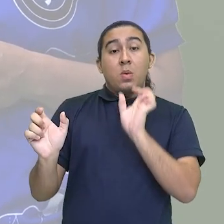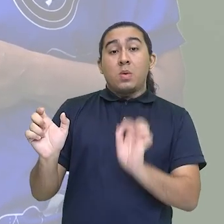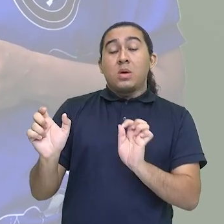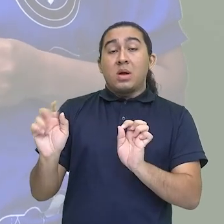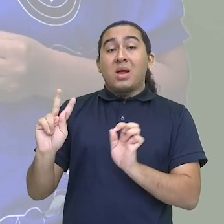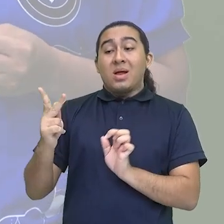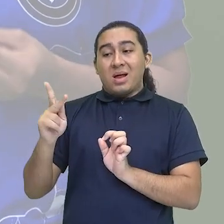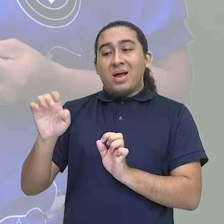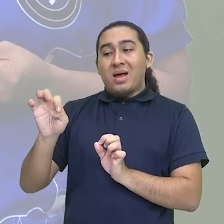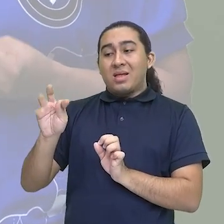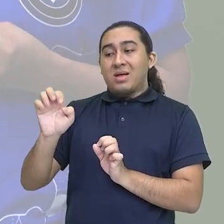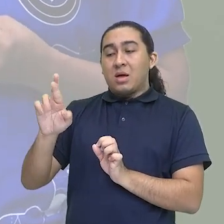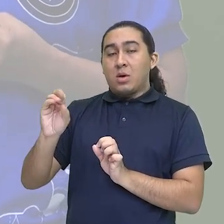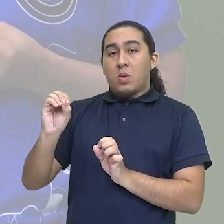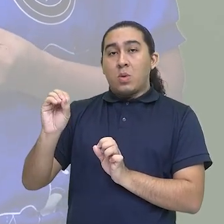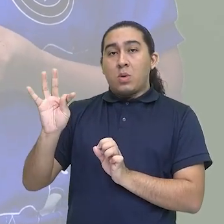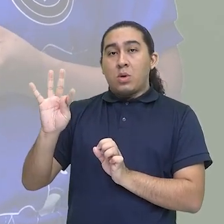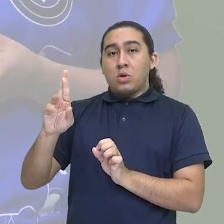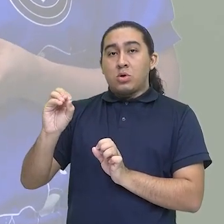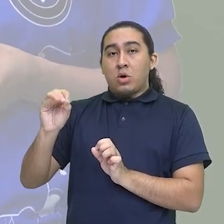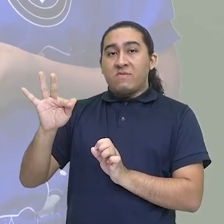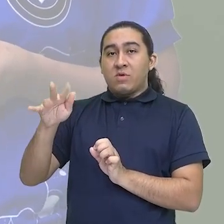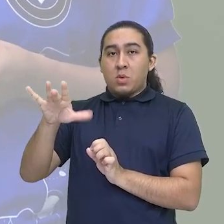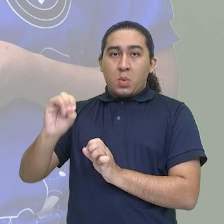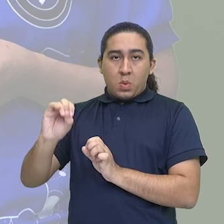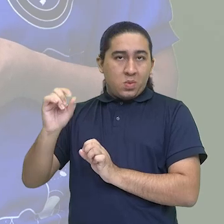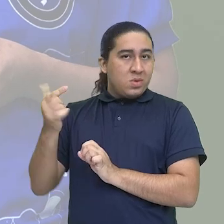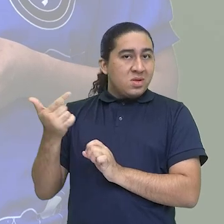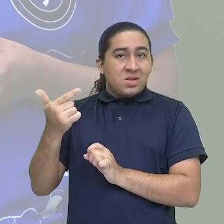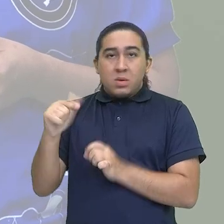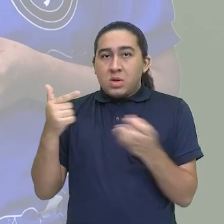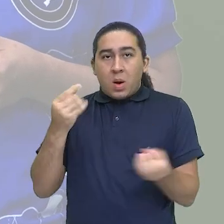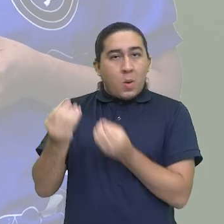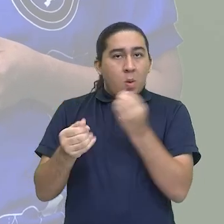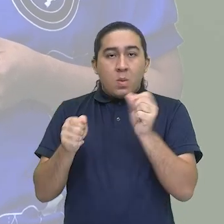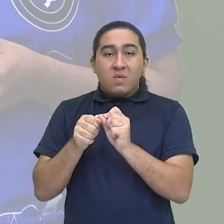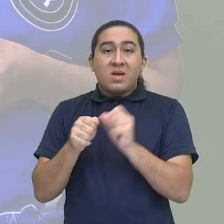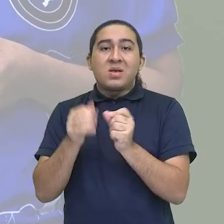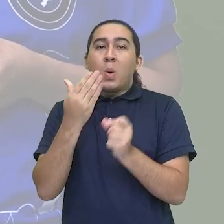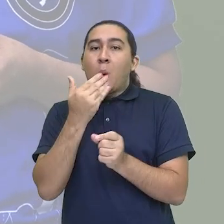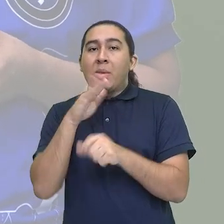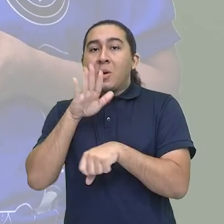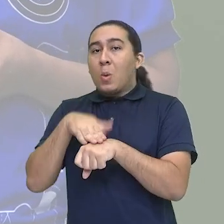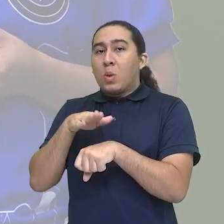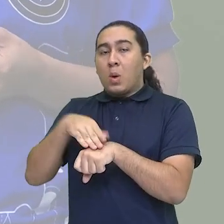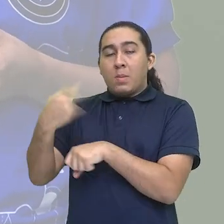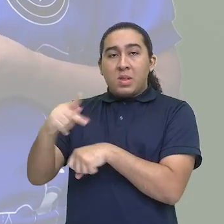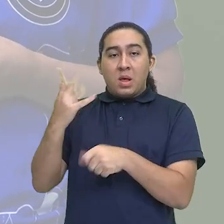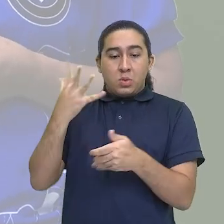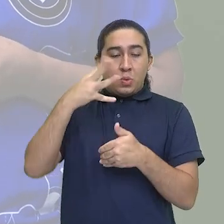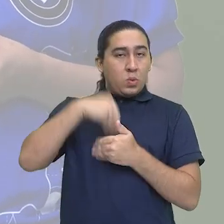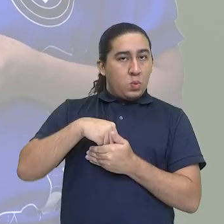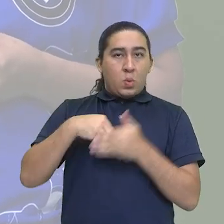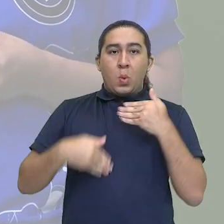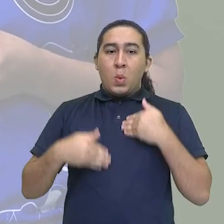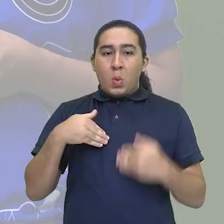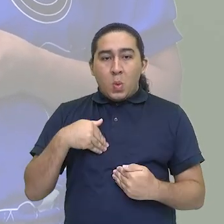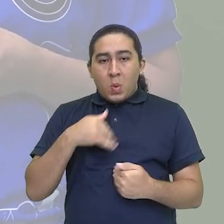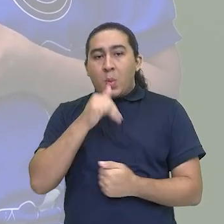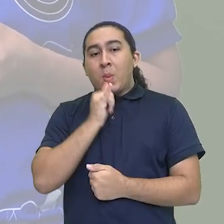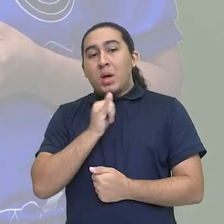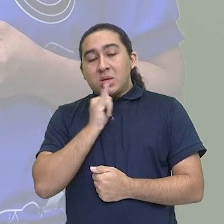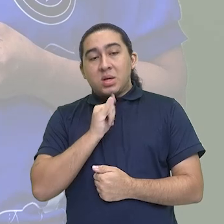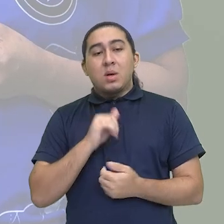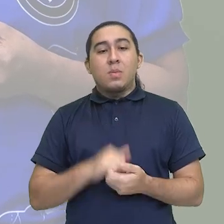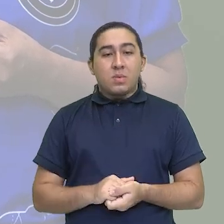aqueles seres que não conseguem produzir o seu próprio alimento, né? Nós temos aí como exemplo o bolor de pão,